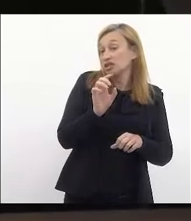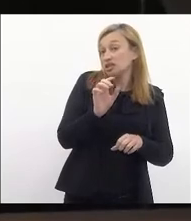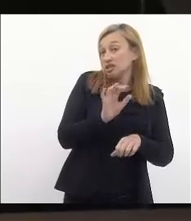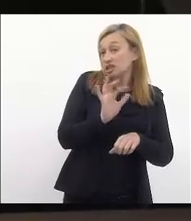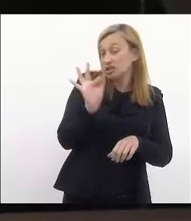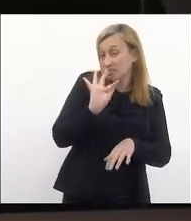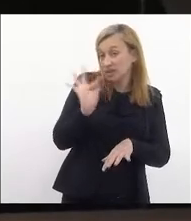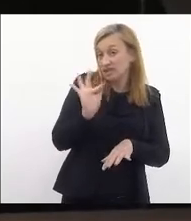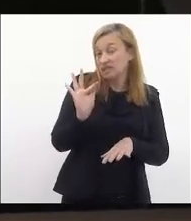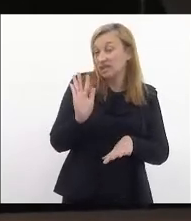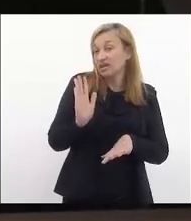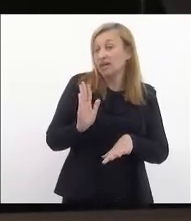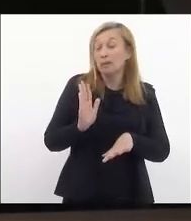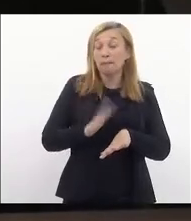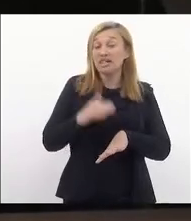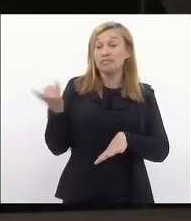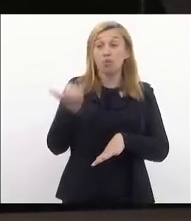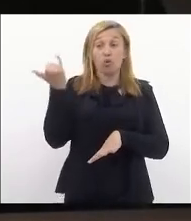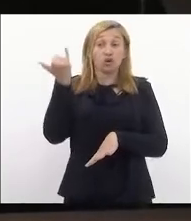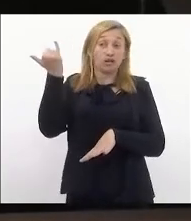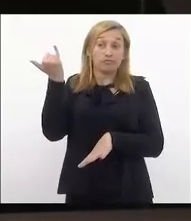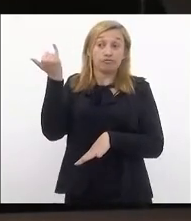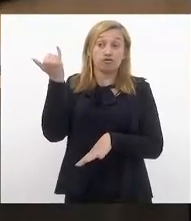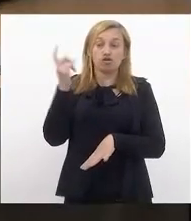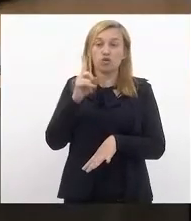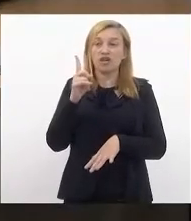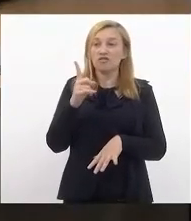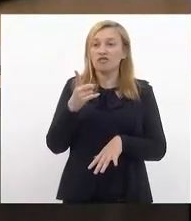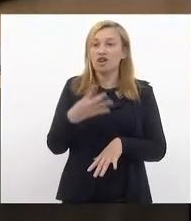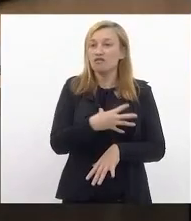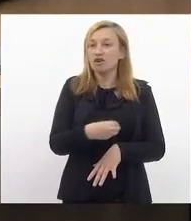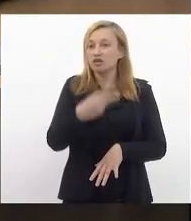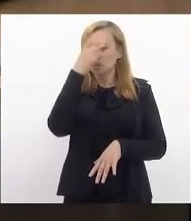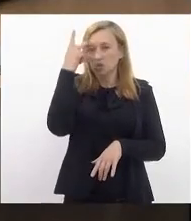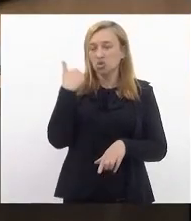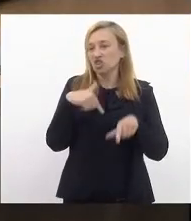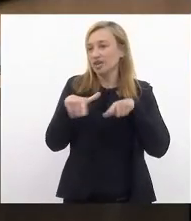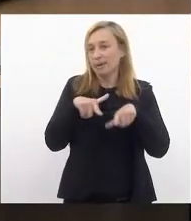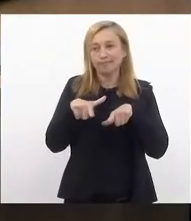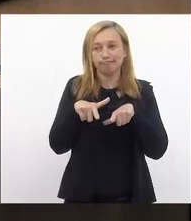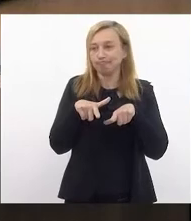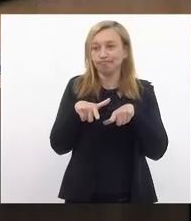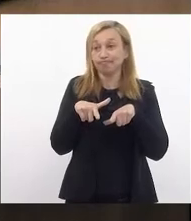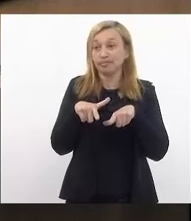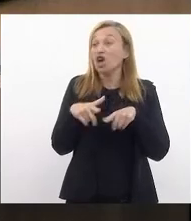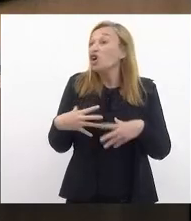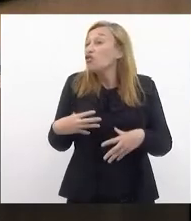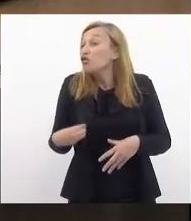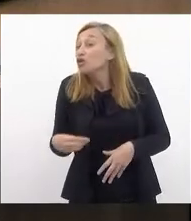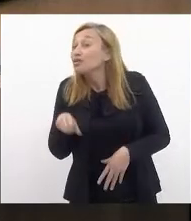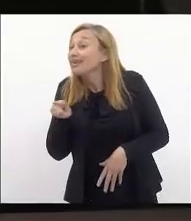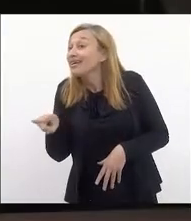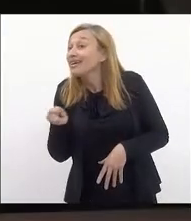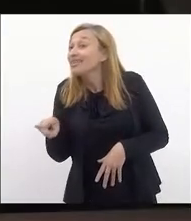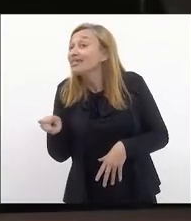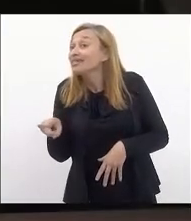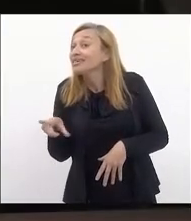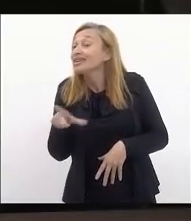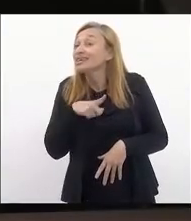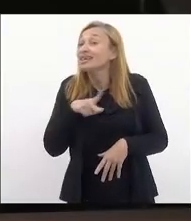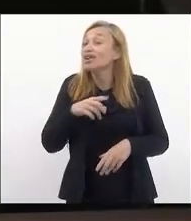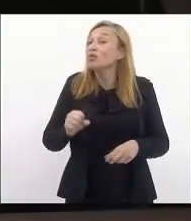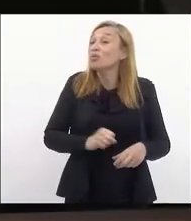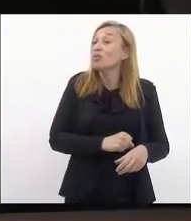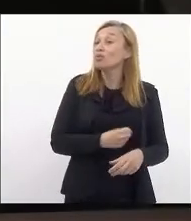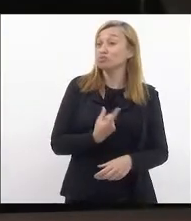as faculdades mais importantes não são os filhos de trabalhadores são os filhos daqueles que tem poder